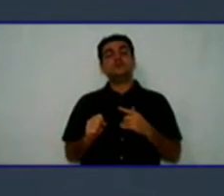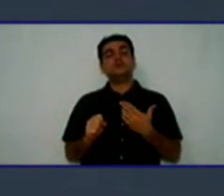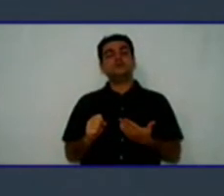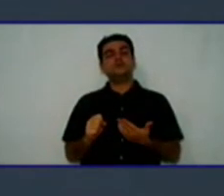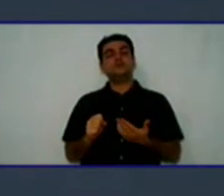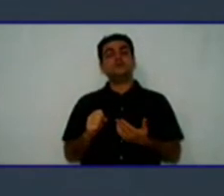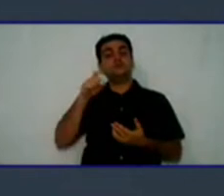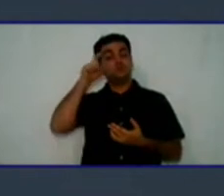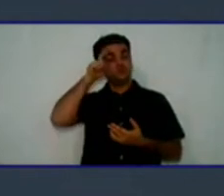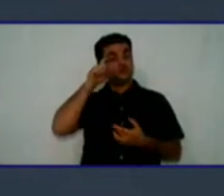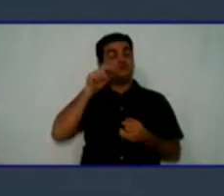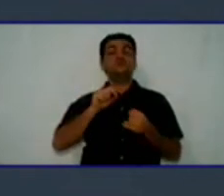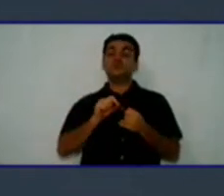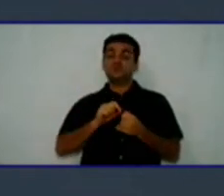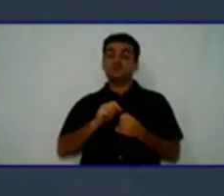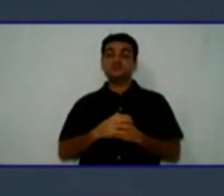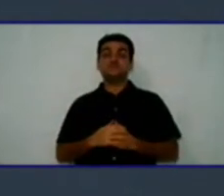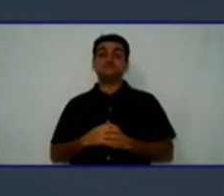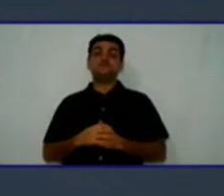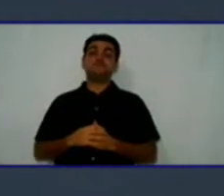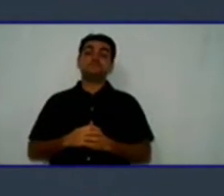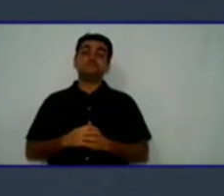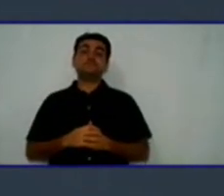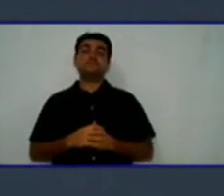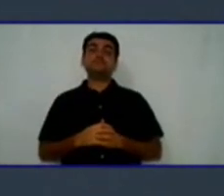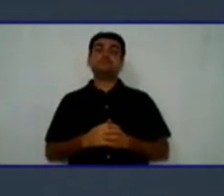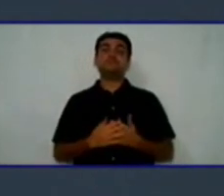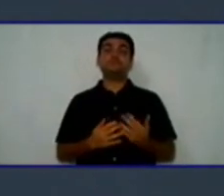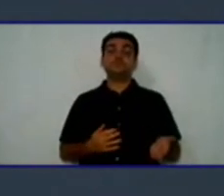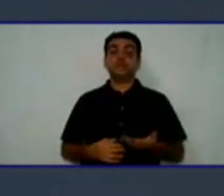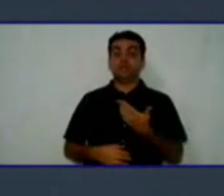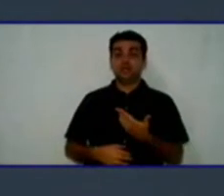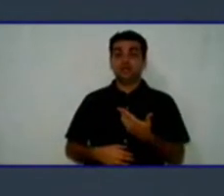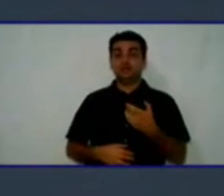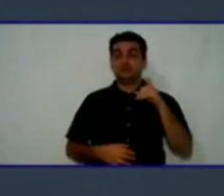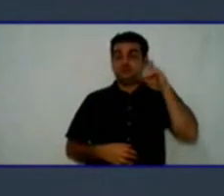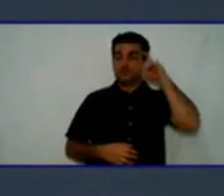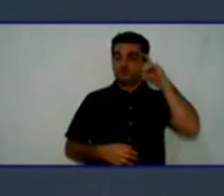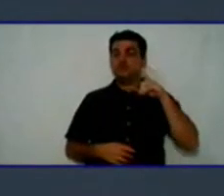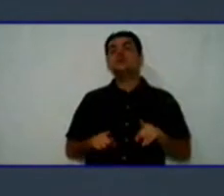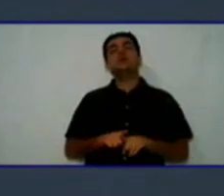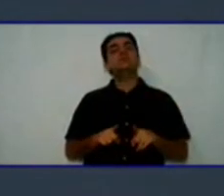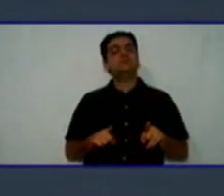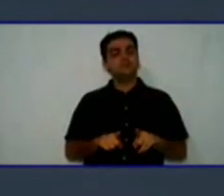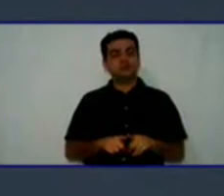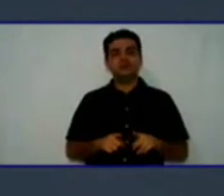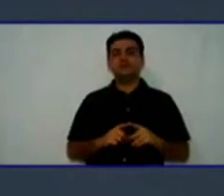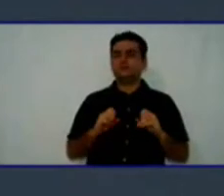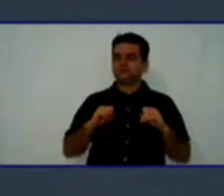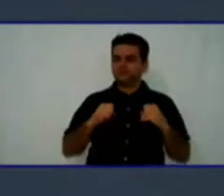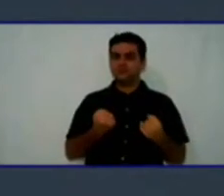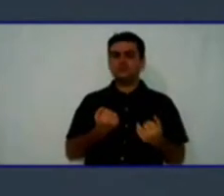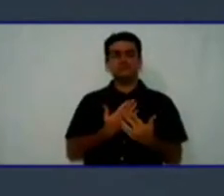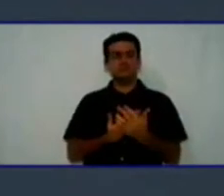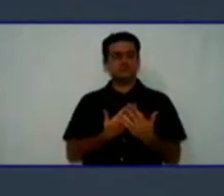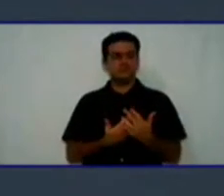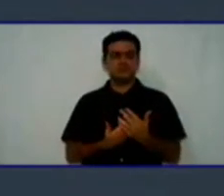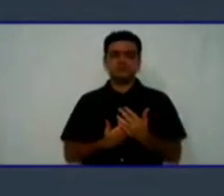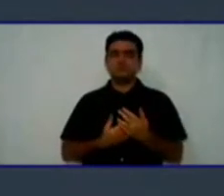Sérgio Banhos, né, em que sua excelência, também com bastante acerto, com o